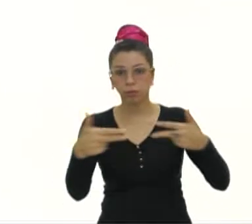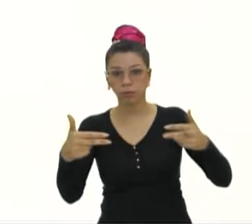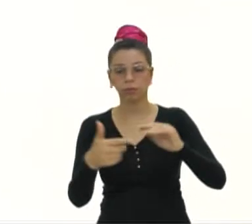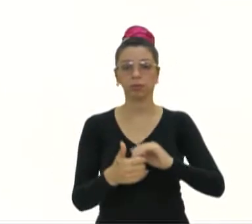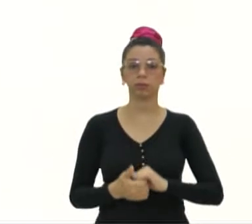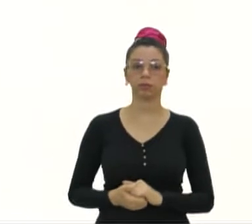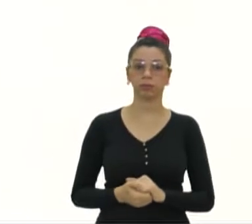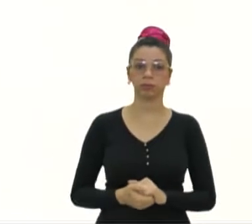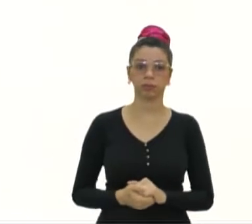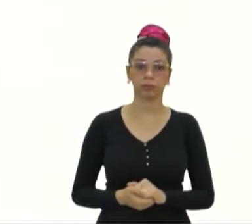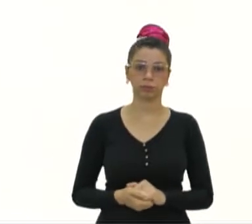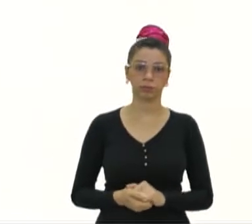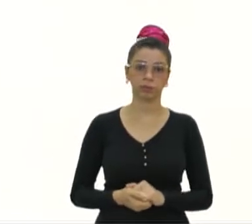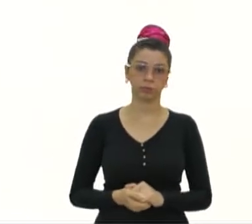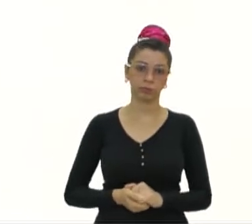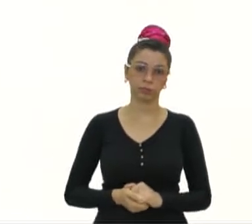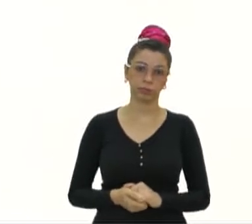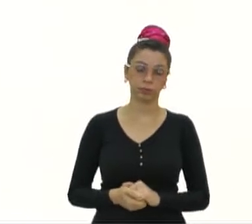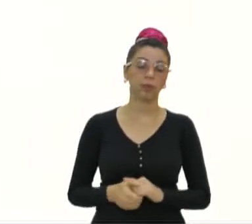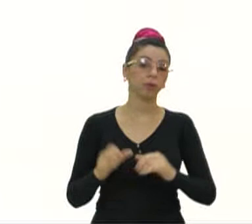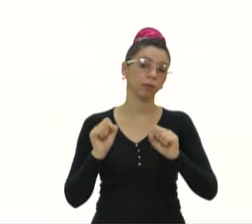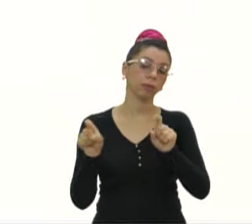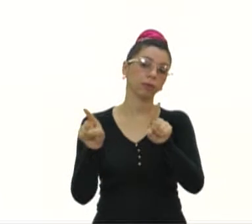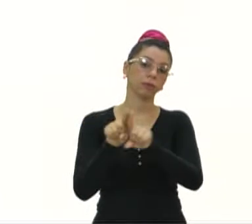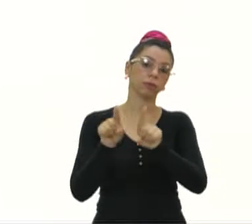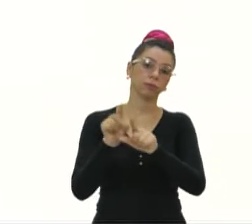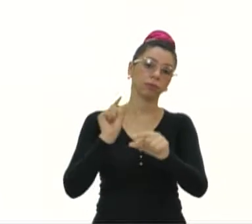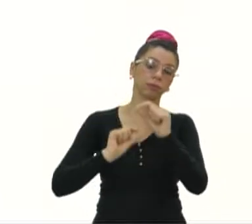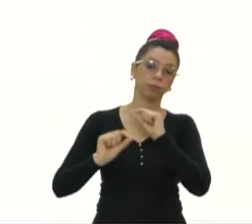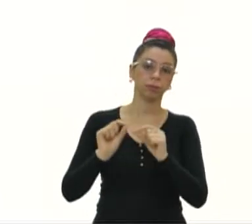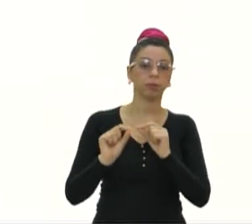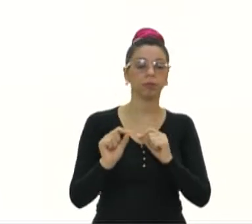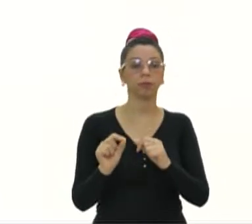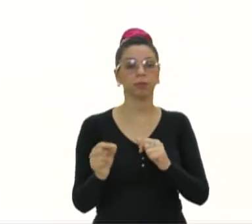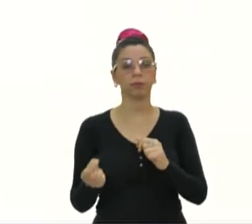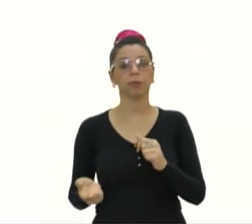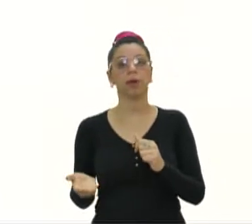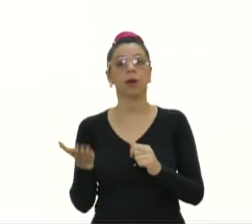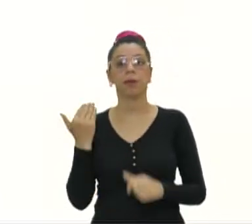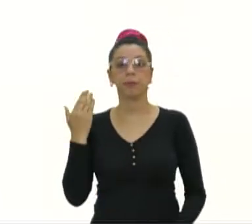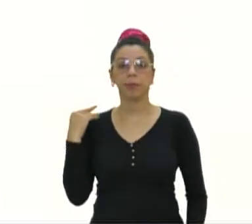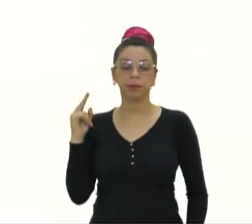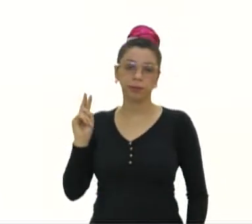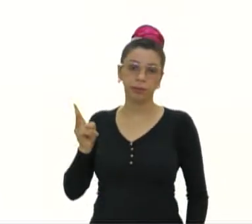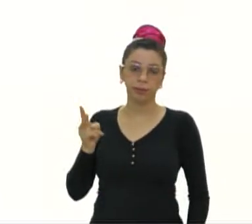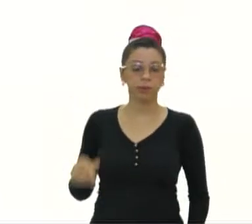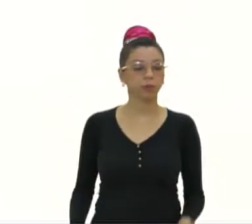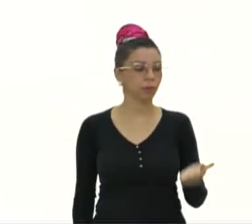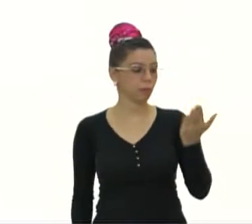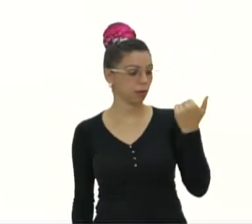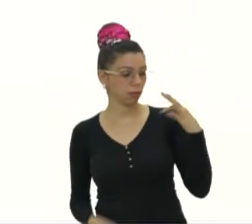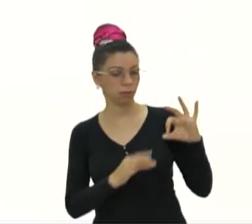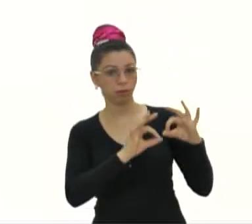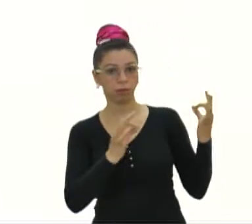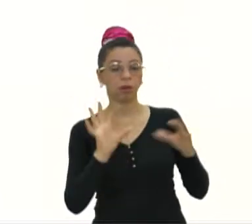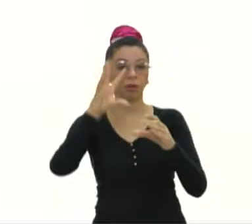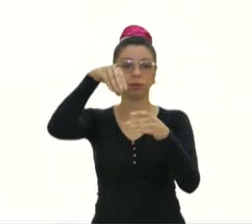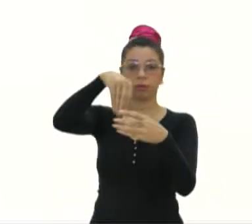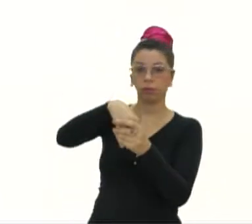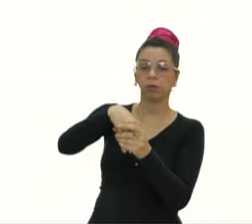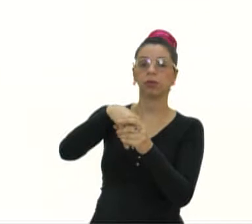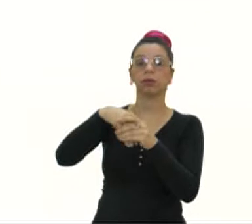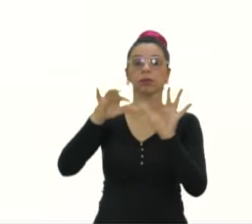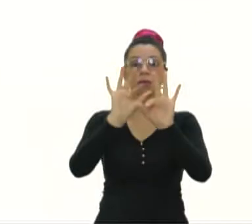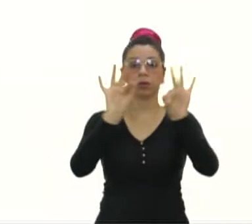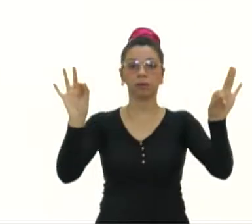past continuous in the same sentence. Nós podemos ter tanto o passado contínuo quanto o passado simples dentro da mesma frase.